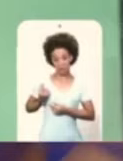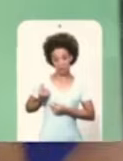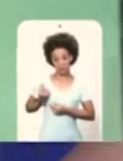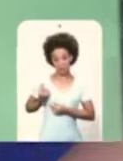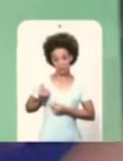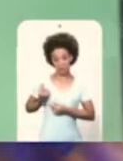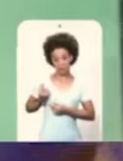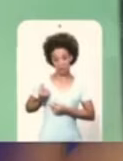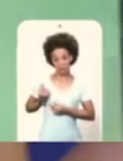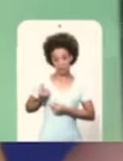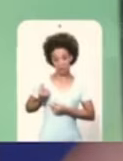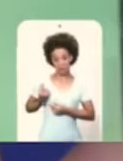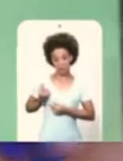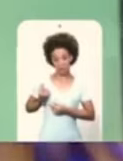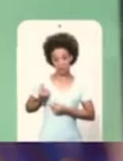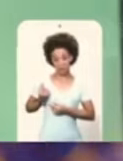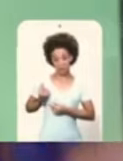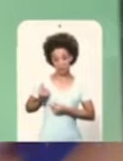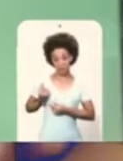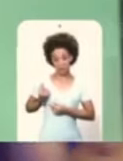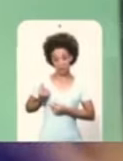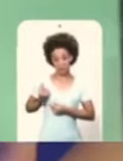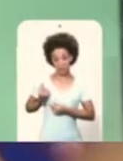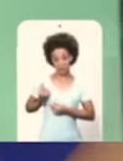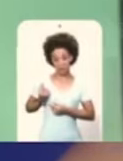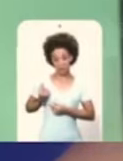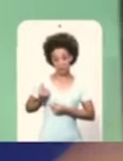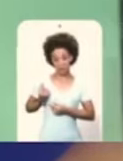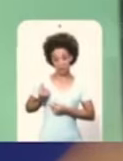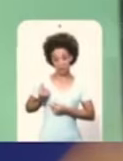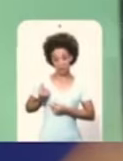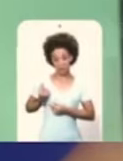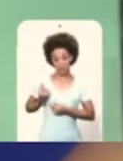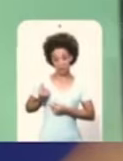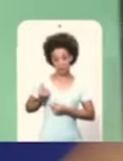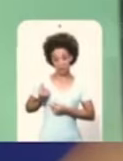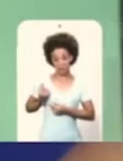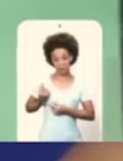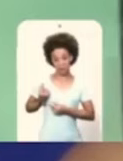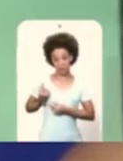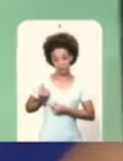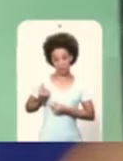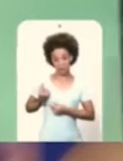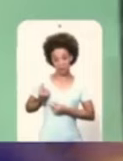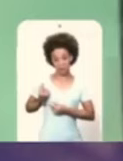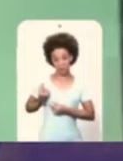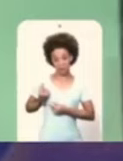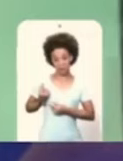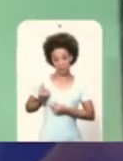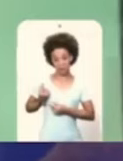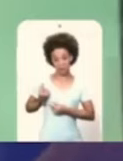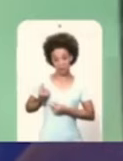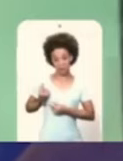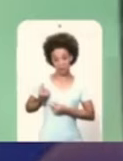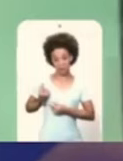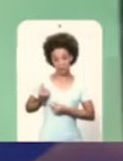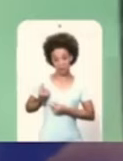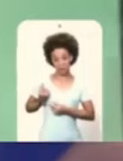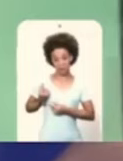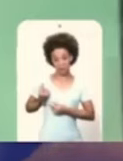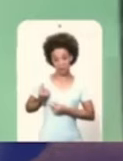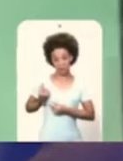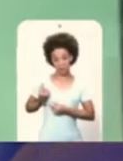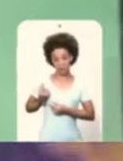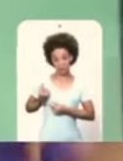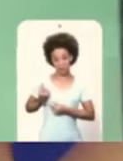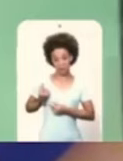o problema econômico, a crise econômica atual, é no supermercado. E assim, enquanto as candidatas